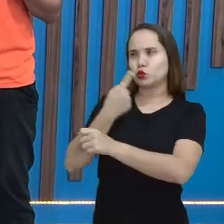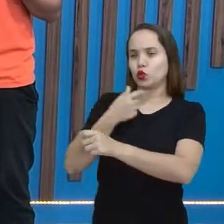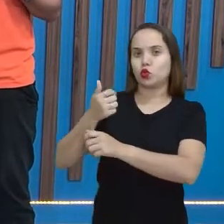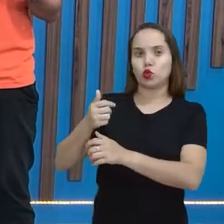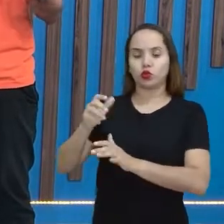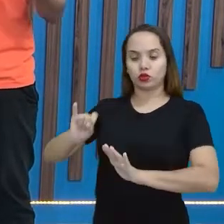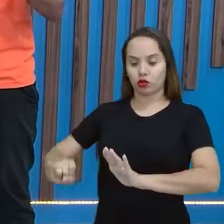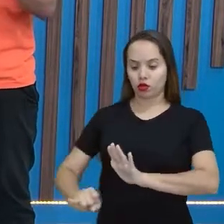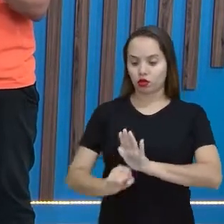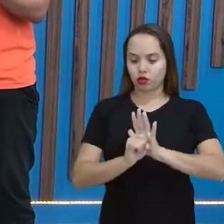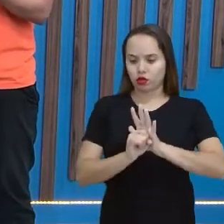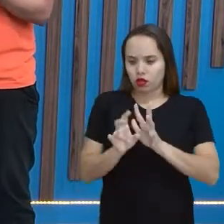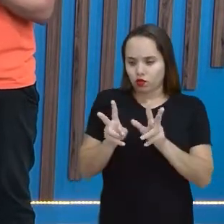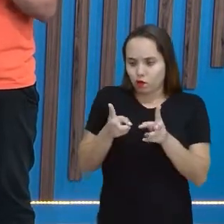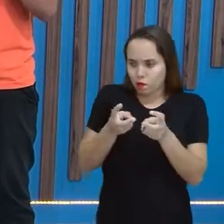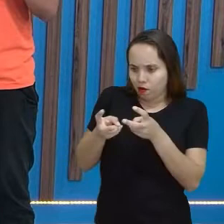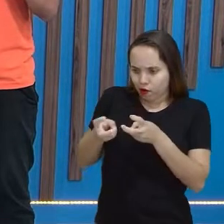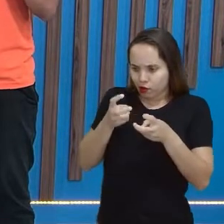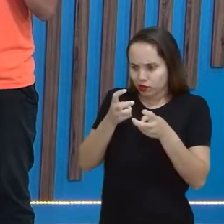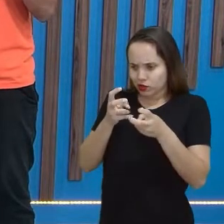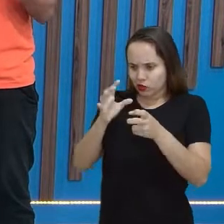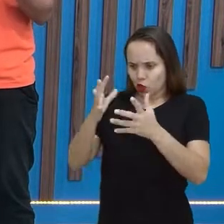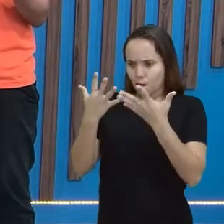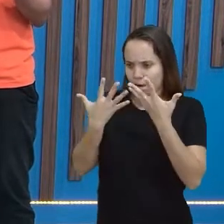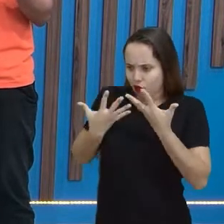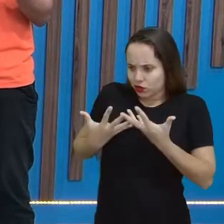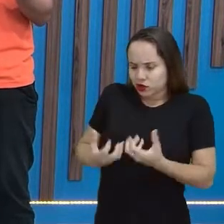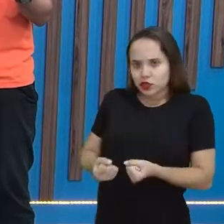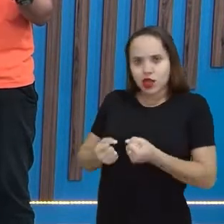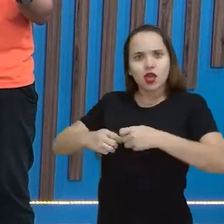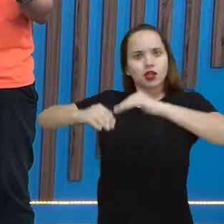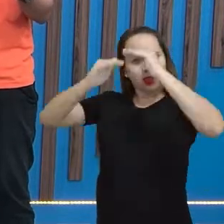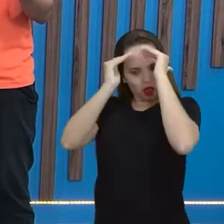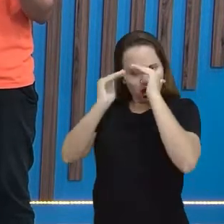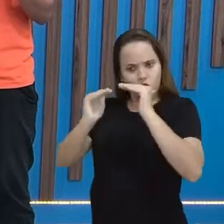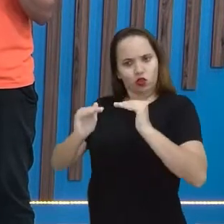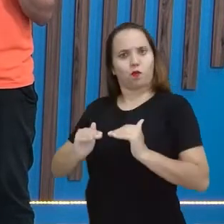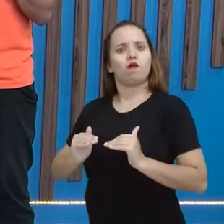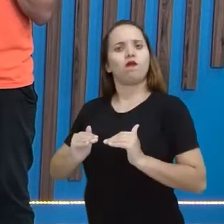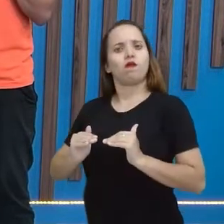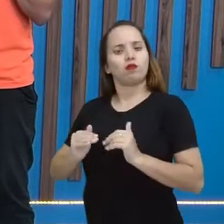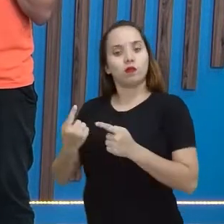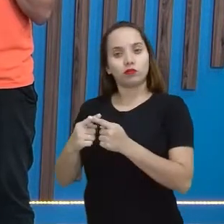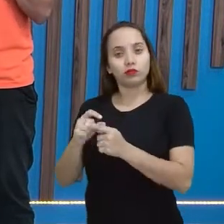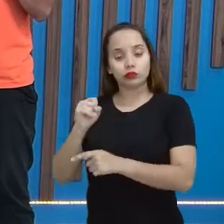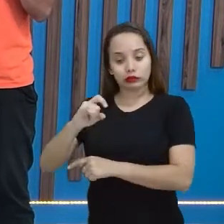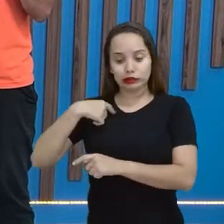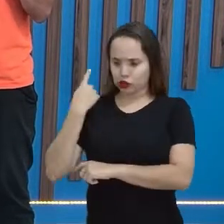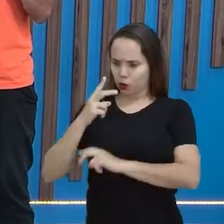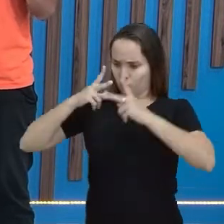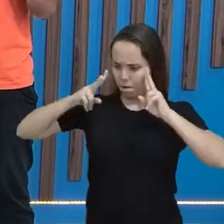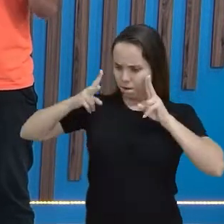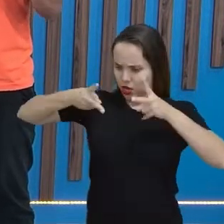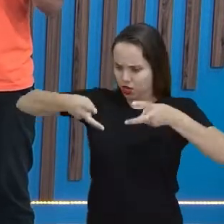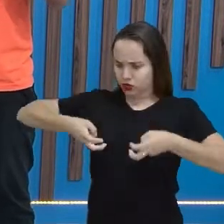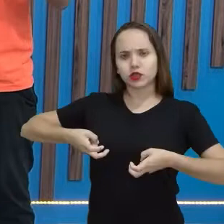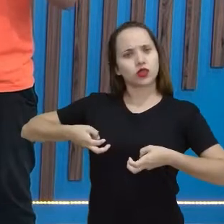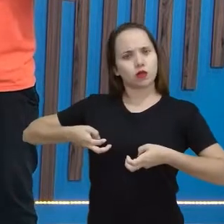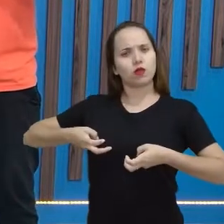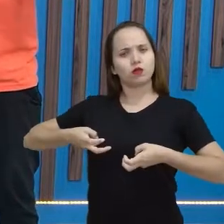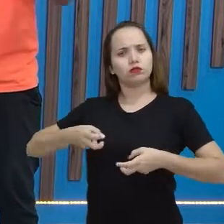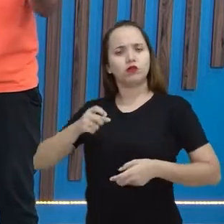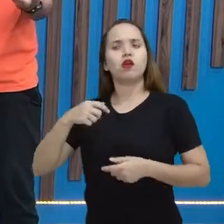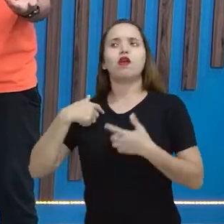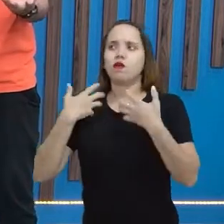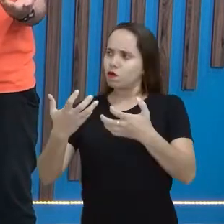percebe ela, abraça ela e respeita, né, porque se a gente percebe quem a gente quer ser quem